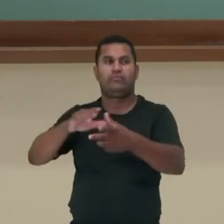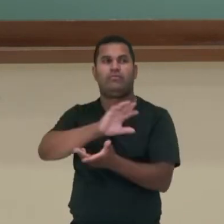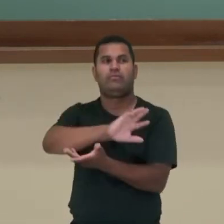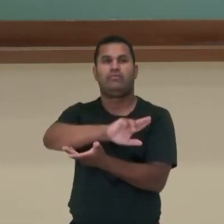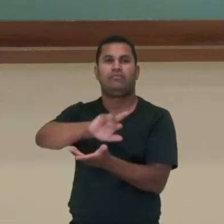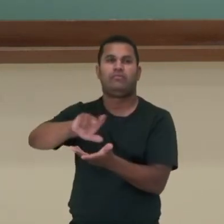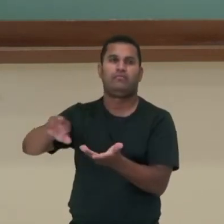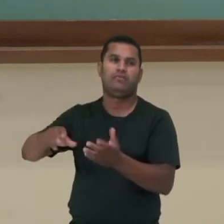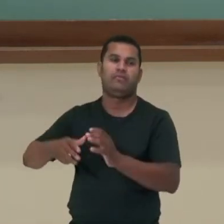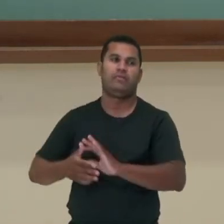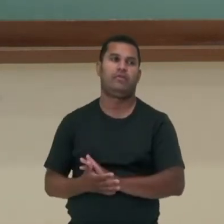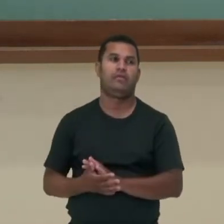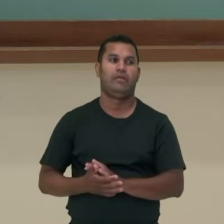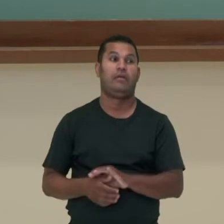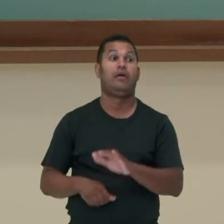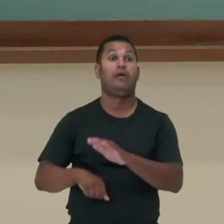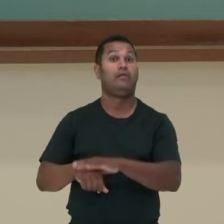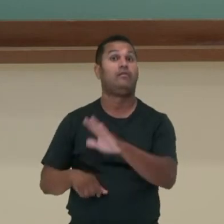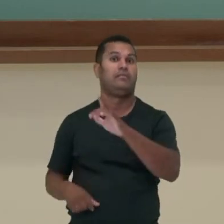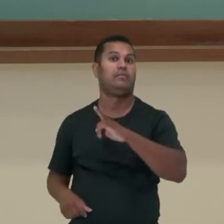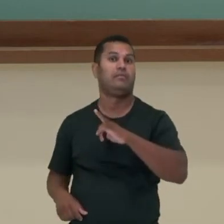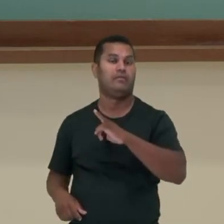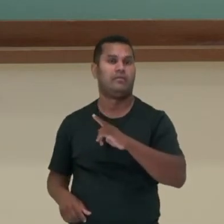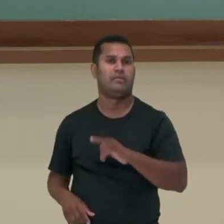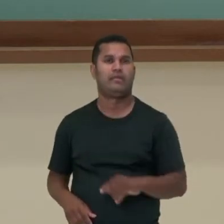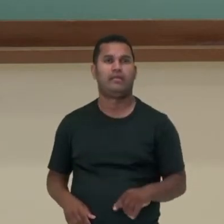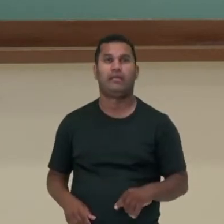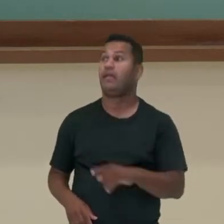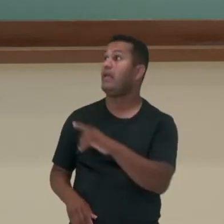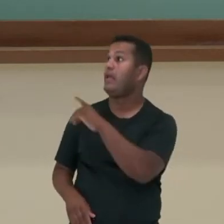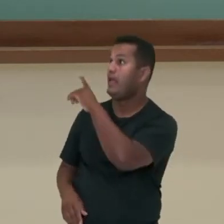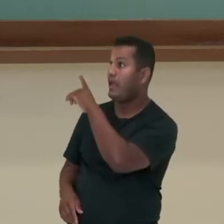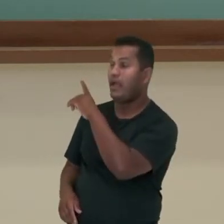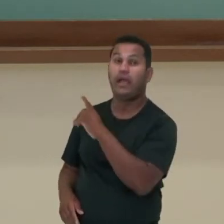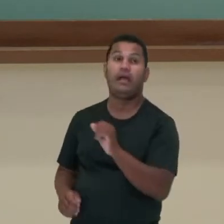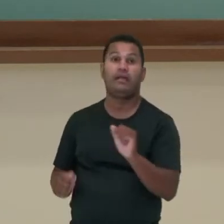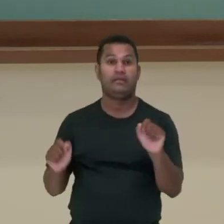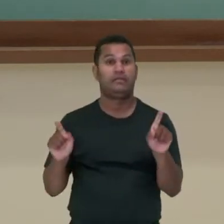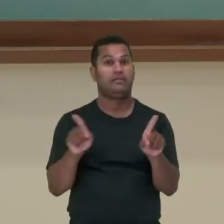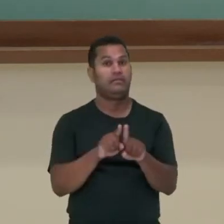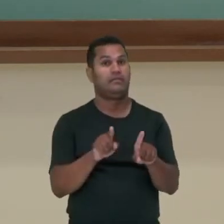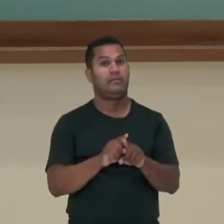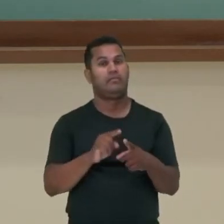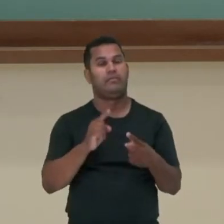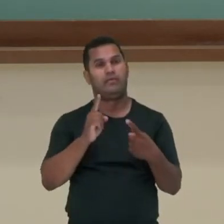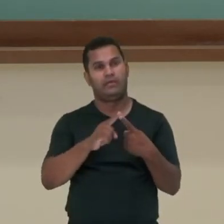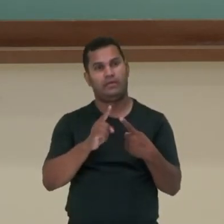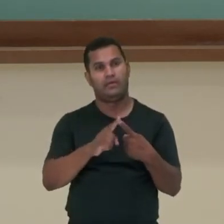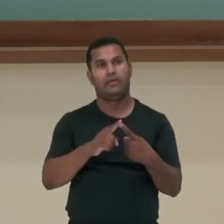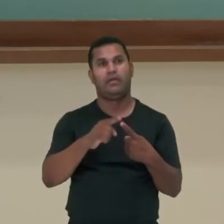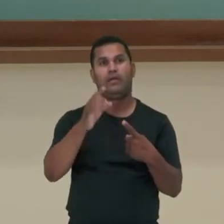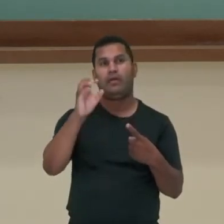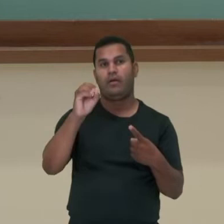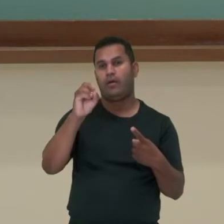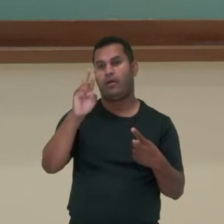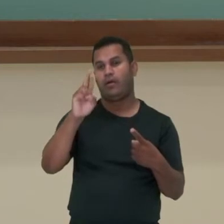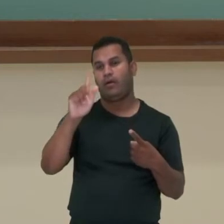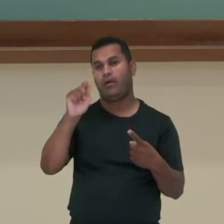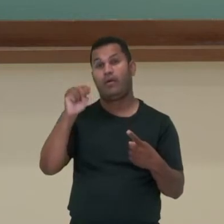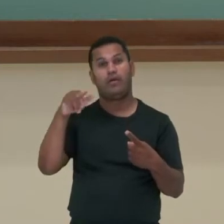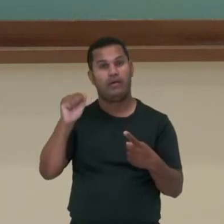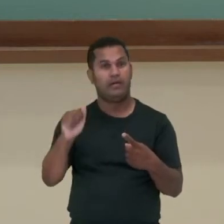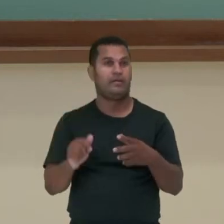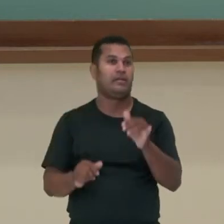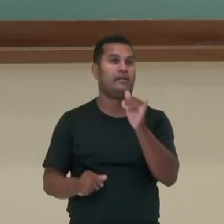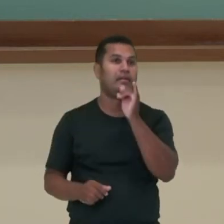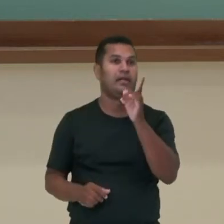esse. Essas substâncias elas podem ser orgânicas ou inorgânicas, né? Por exemplo, a água, e orgânicas como proteínas,